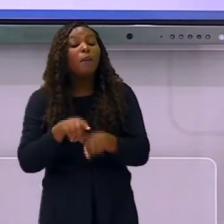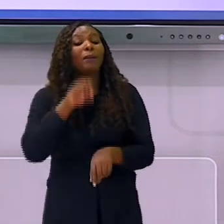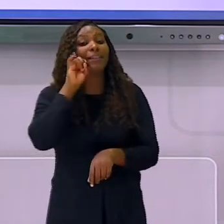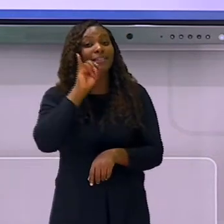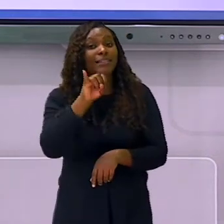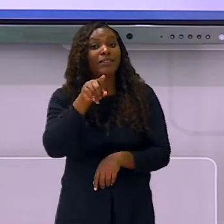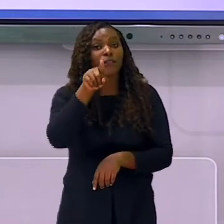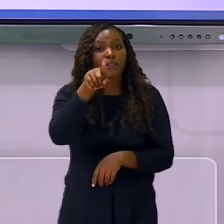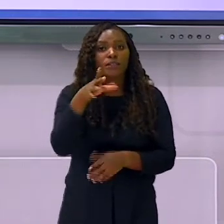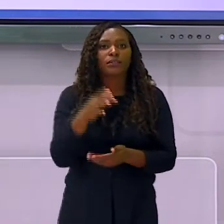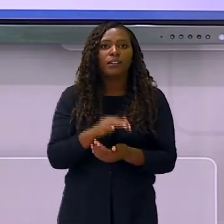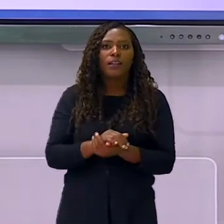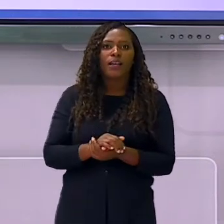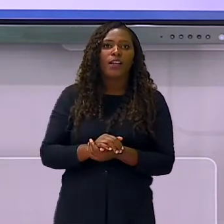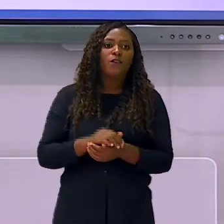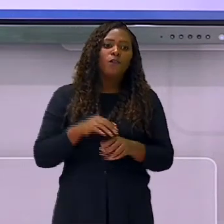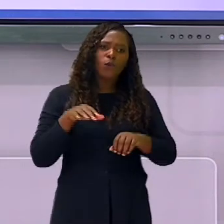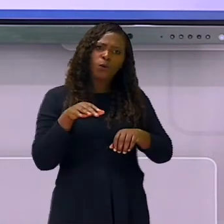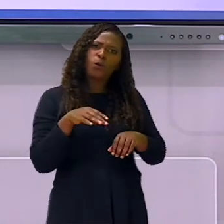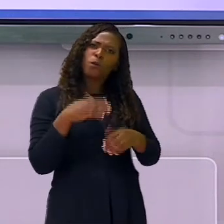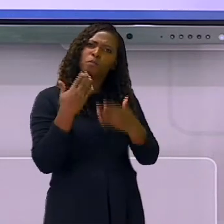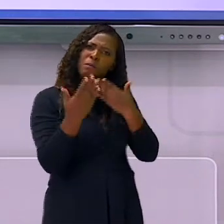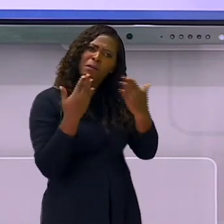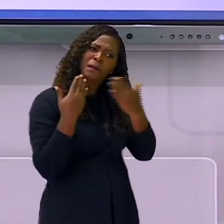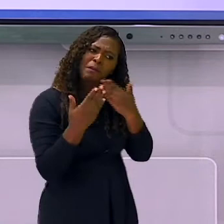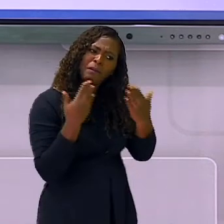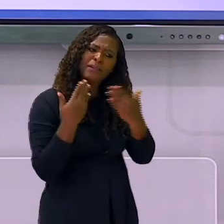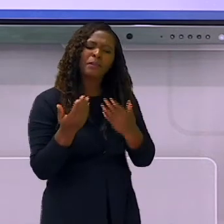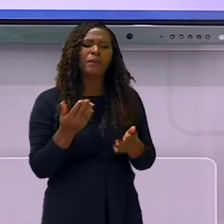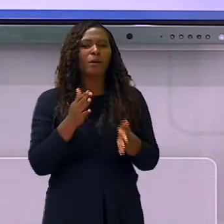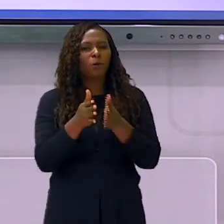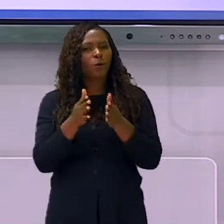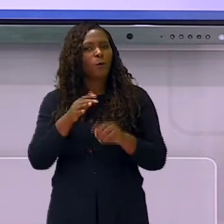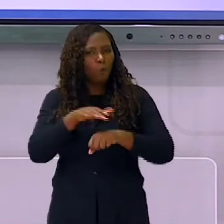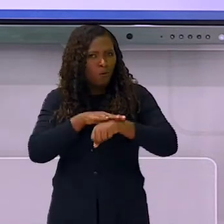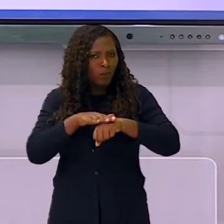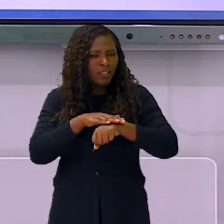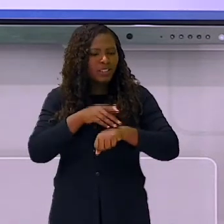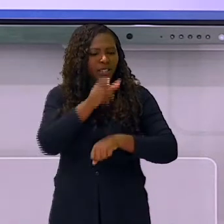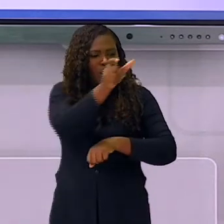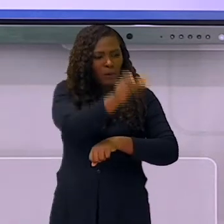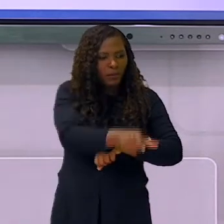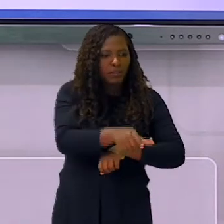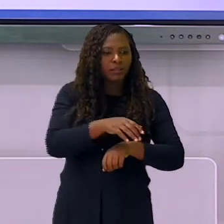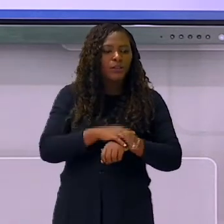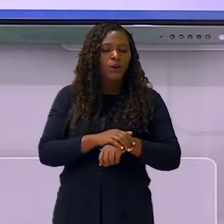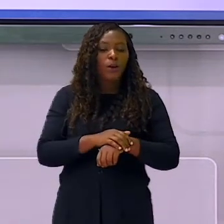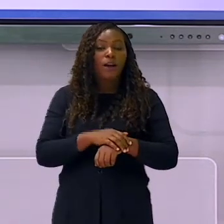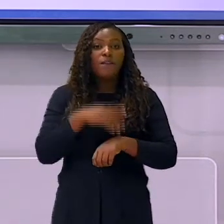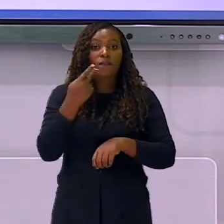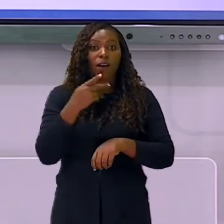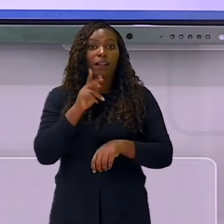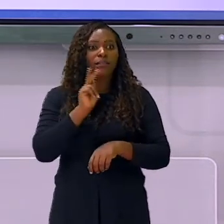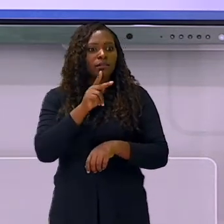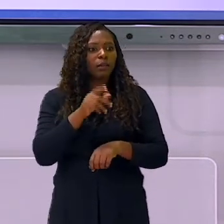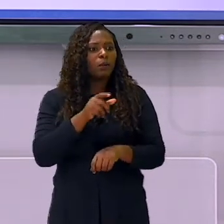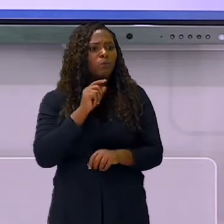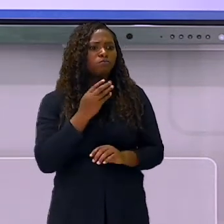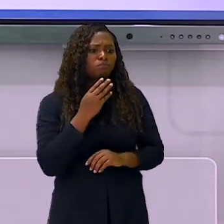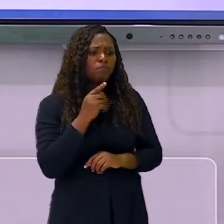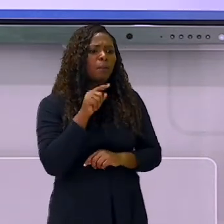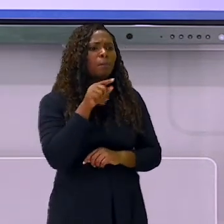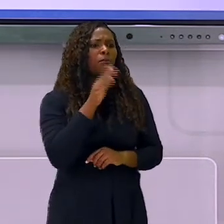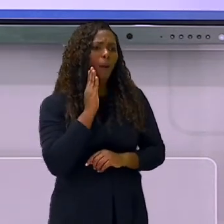para a pessoa com deficiência visual e não a pessoa que está do seu lado. Perda de visão não é perda